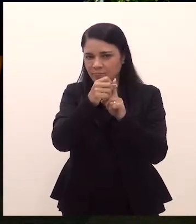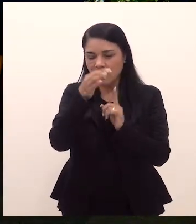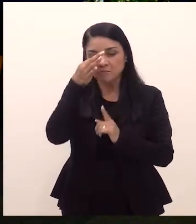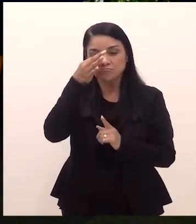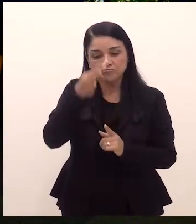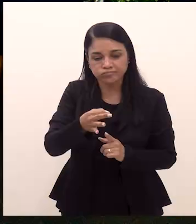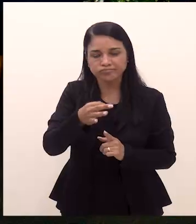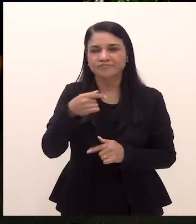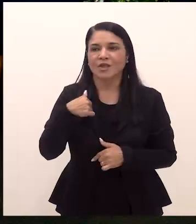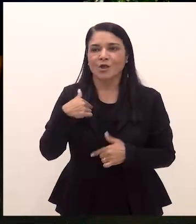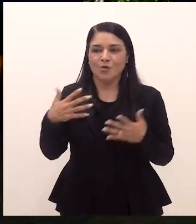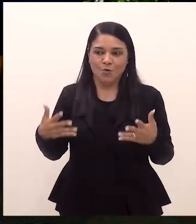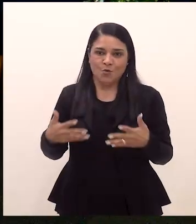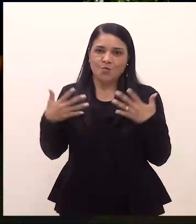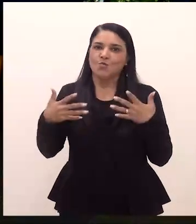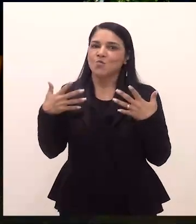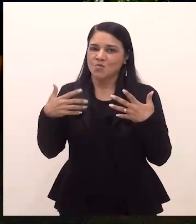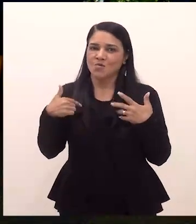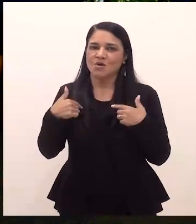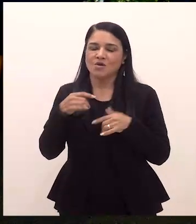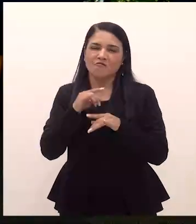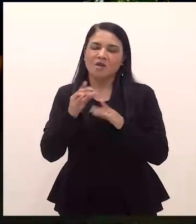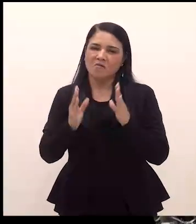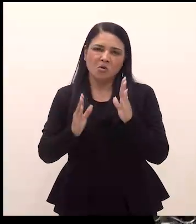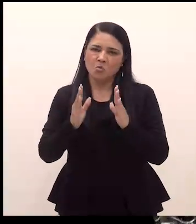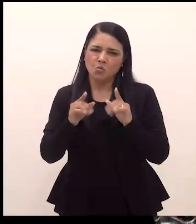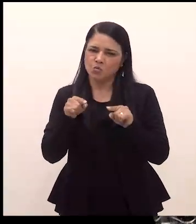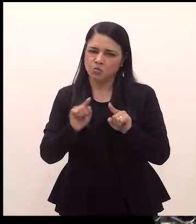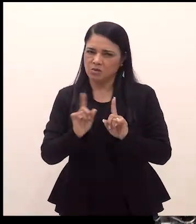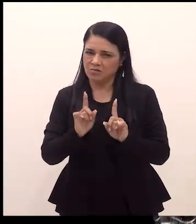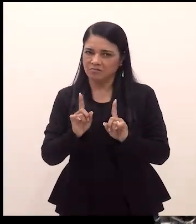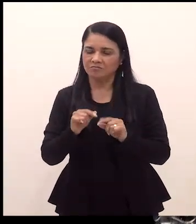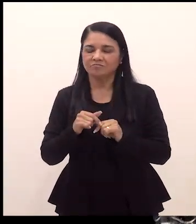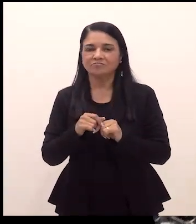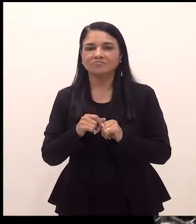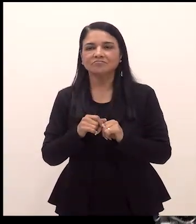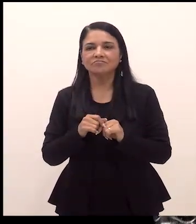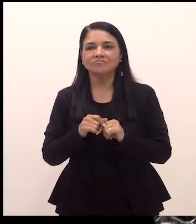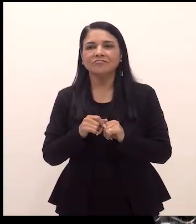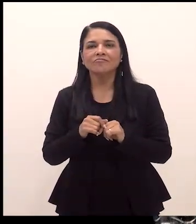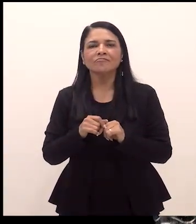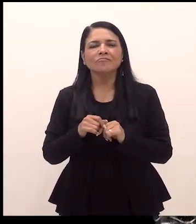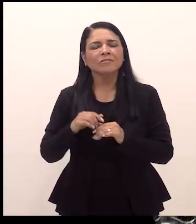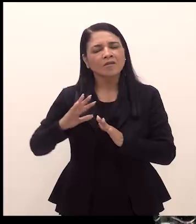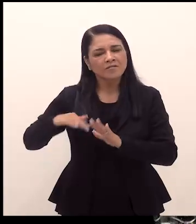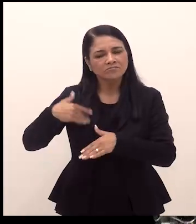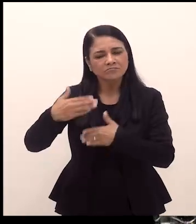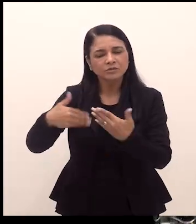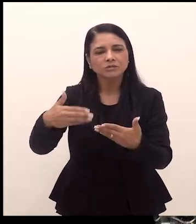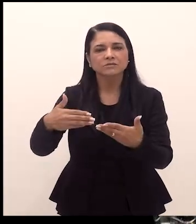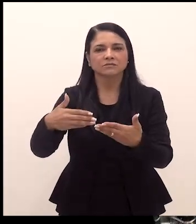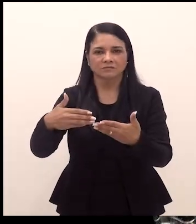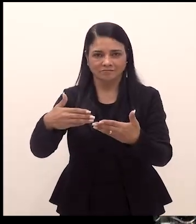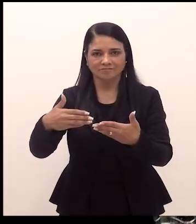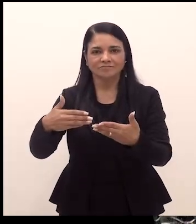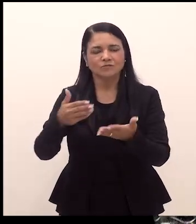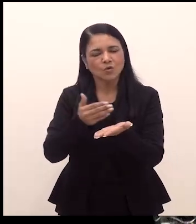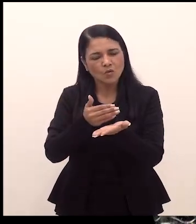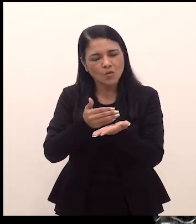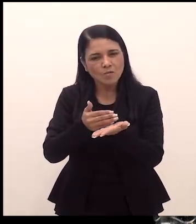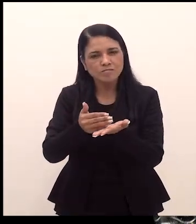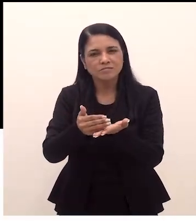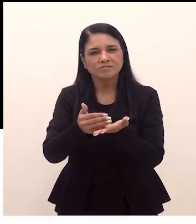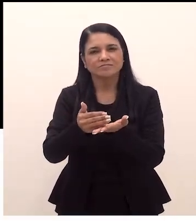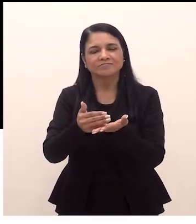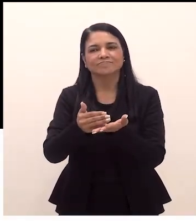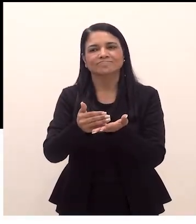como sociedade mais aguçado? Eu sou um otimista, eu não diria curto prazo, mas eu acho que a gente está passando